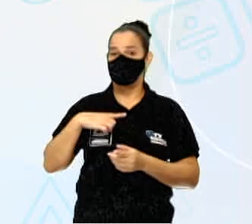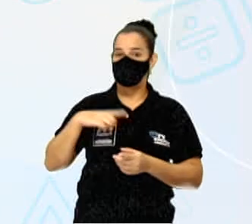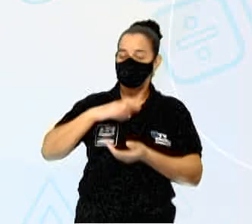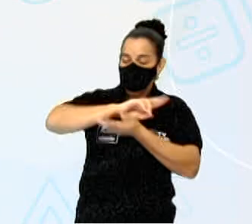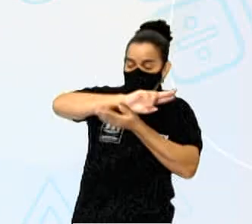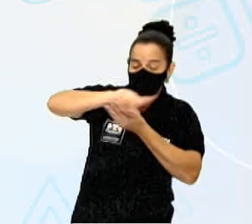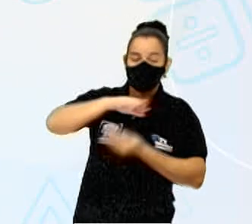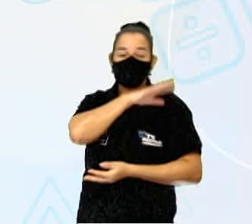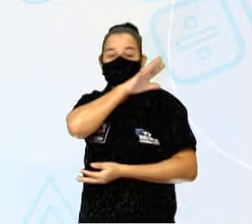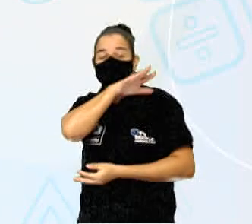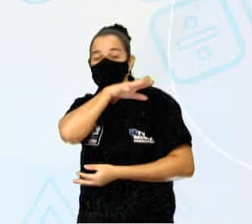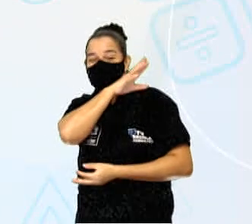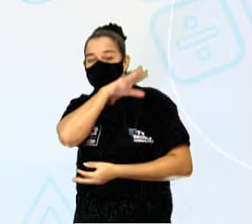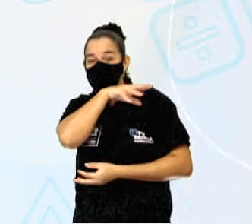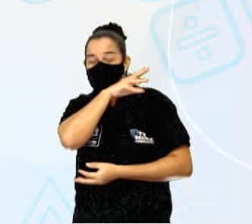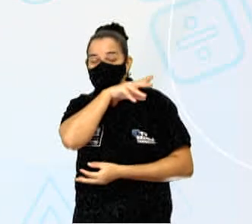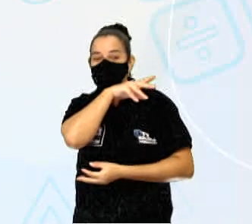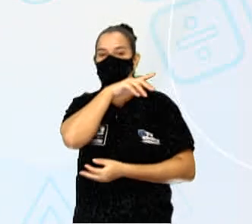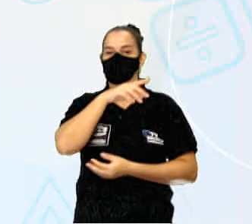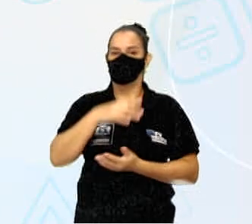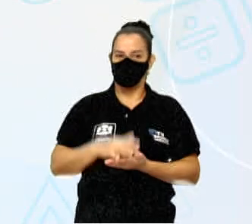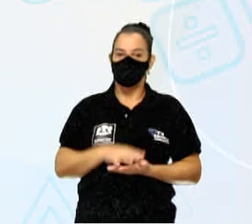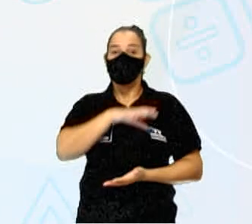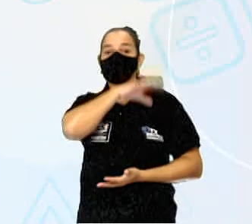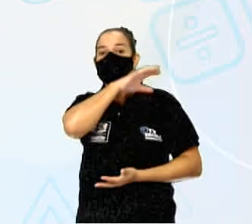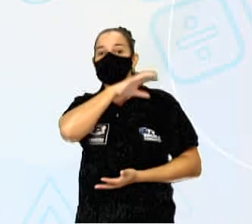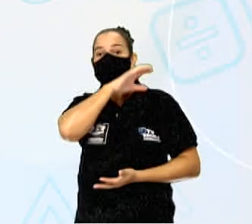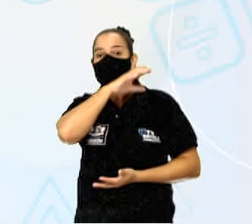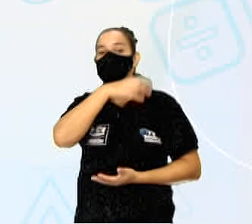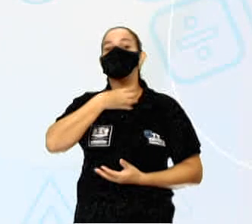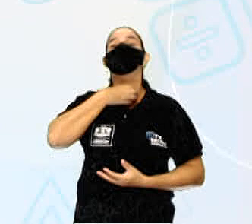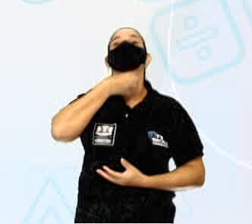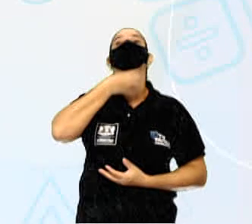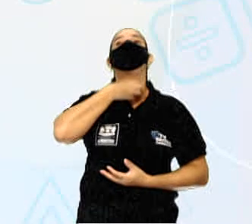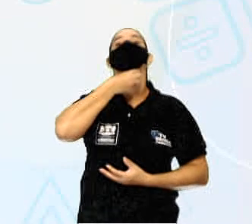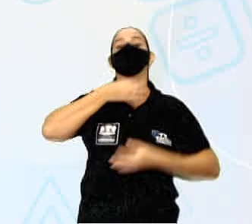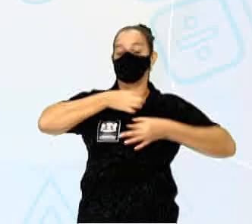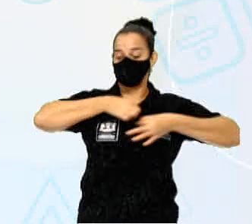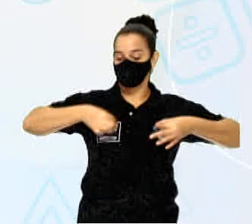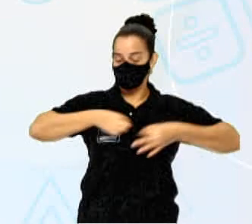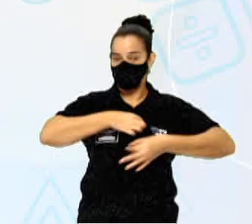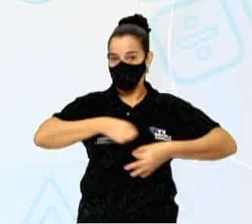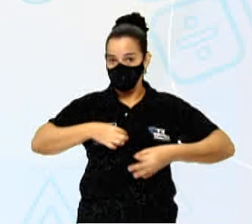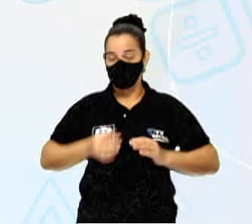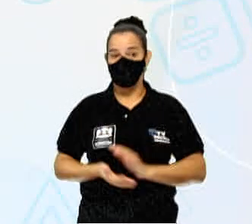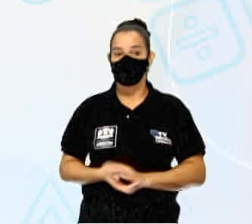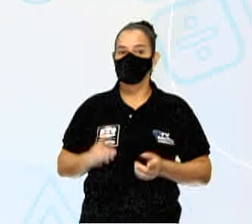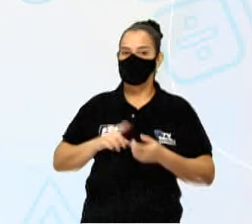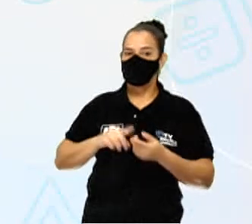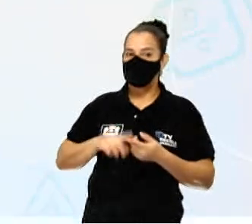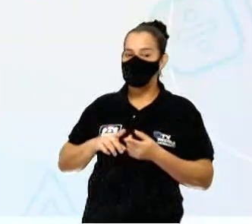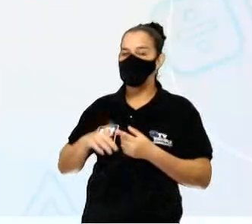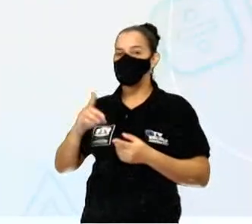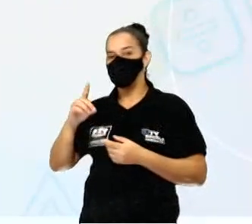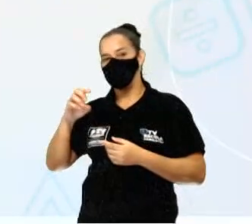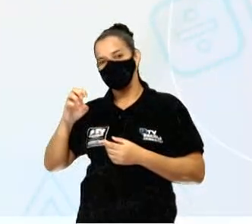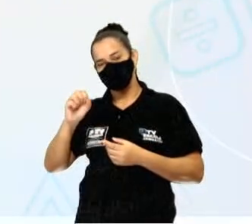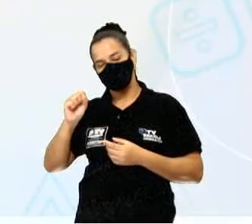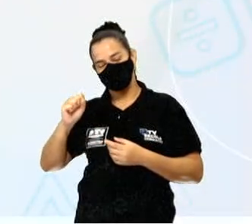animais, o leão, a girafa, a zebra e os desertos.